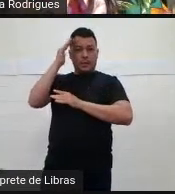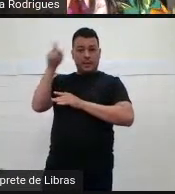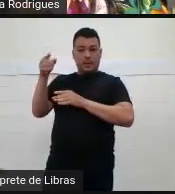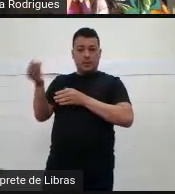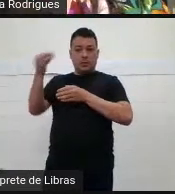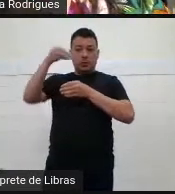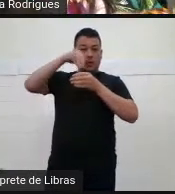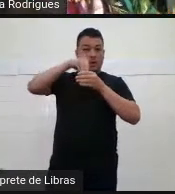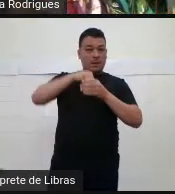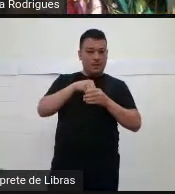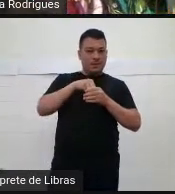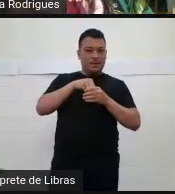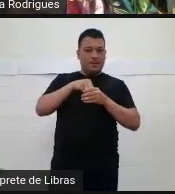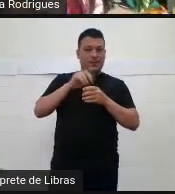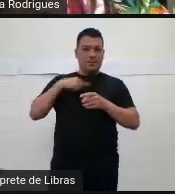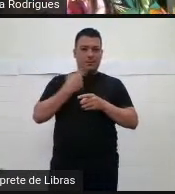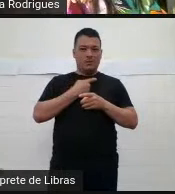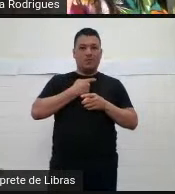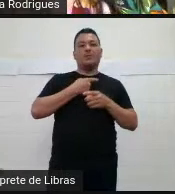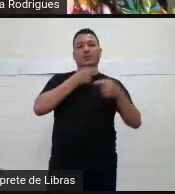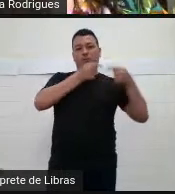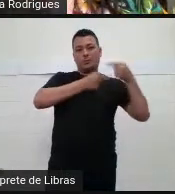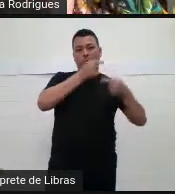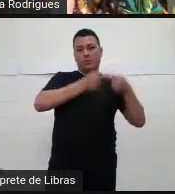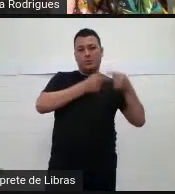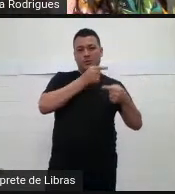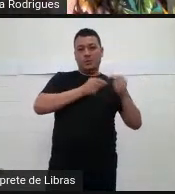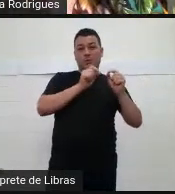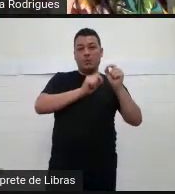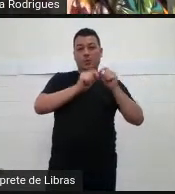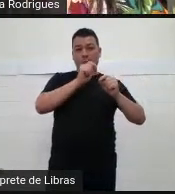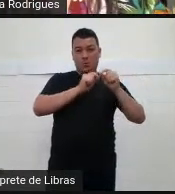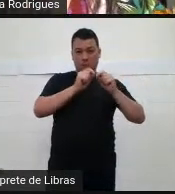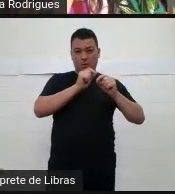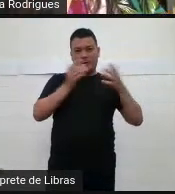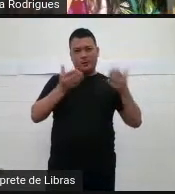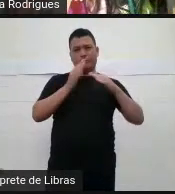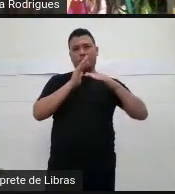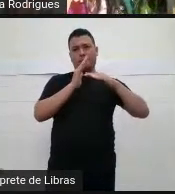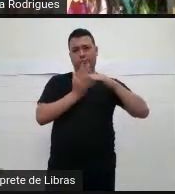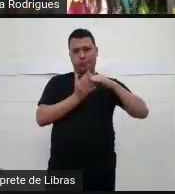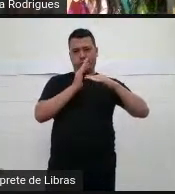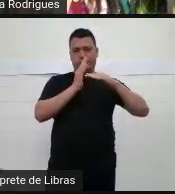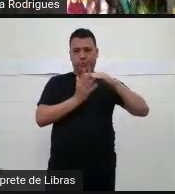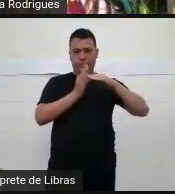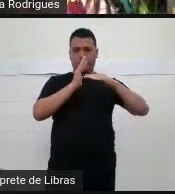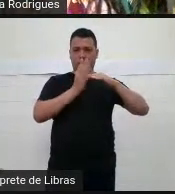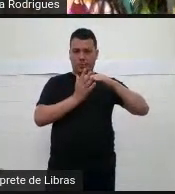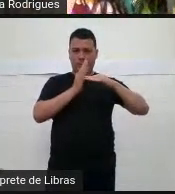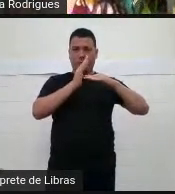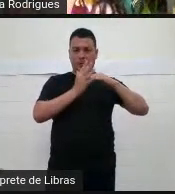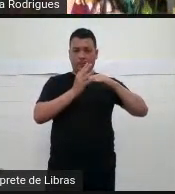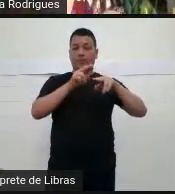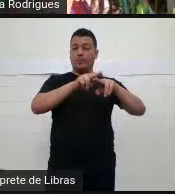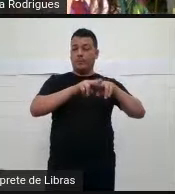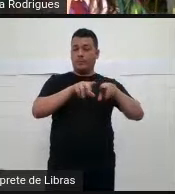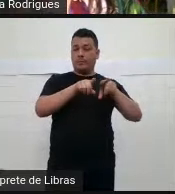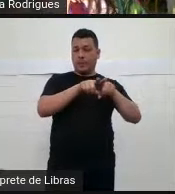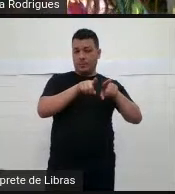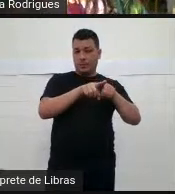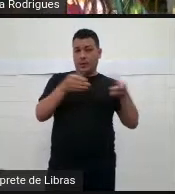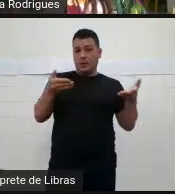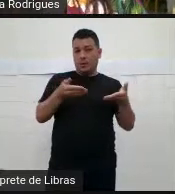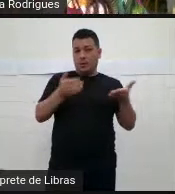inseridos nisso que nós chamamos de modernidade ocidental e que começa justamente a partir